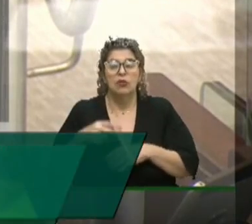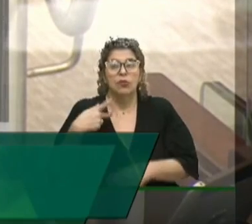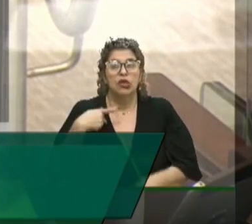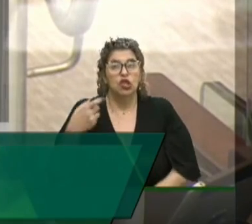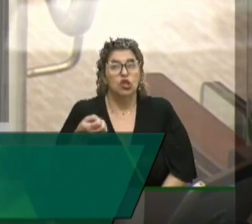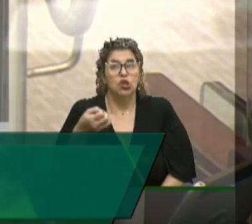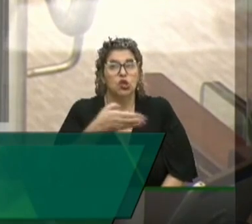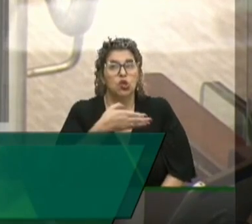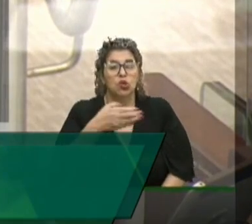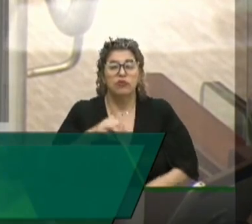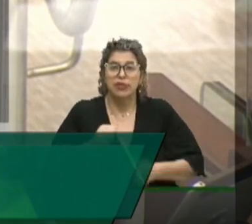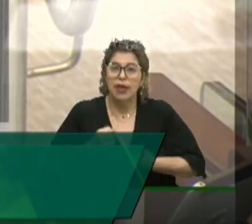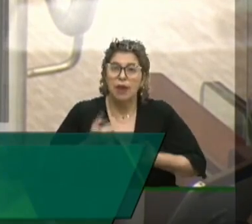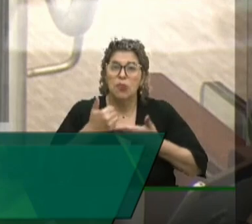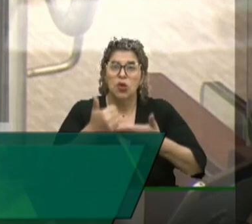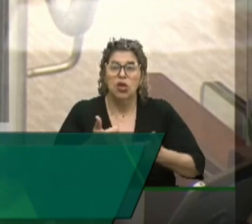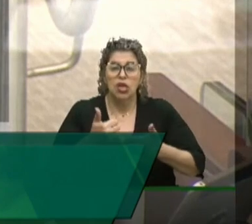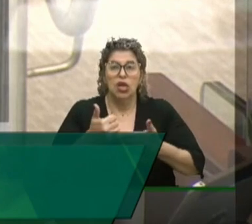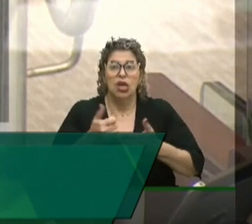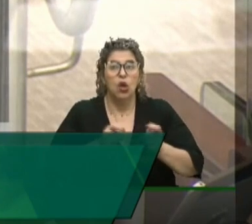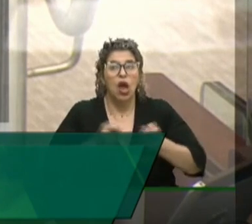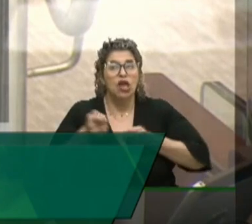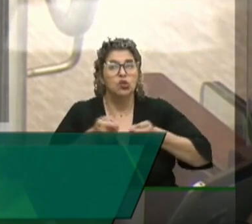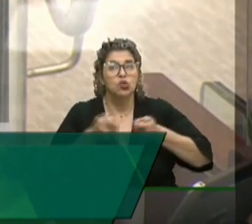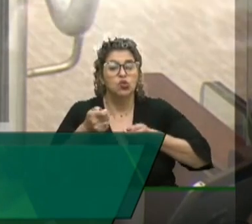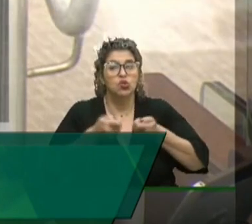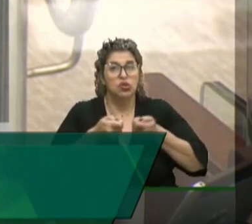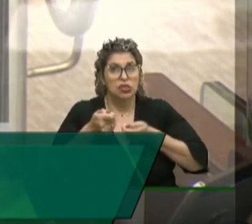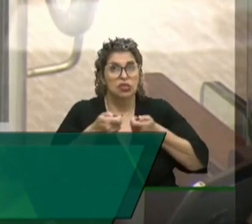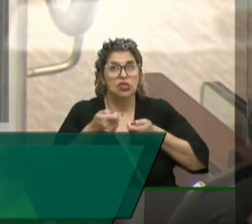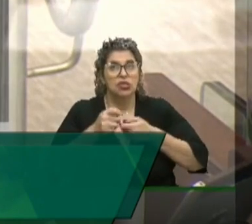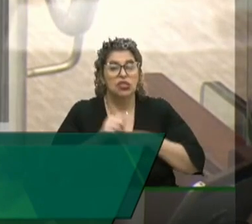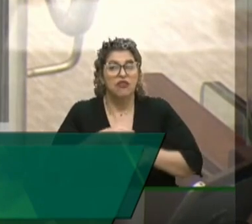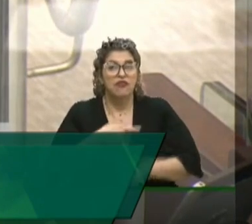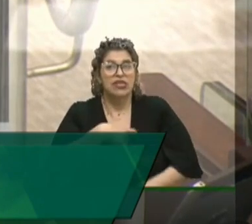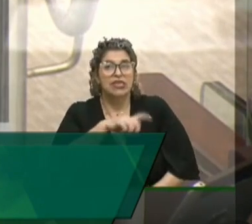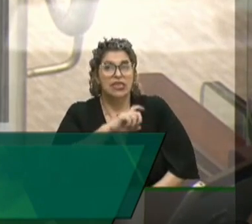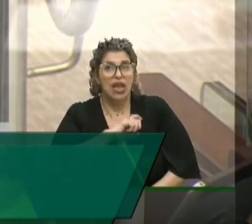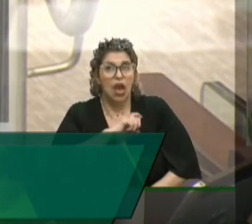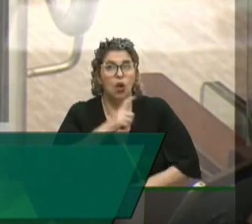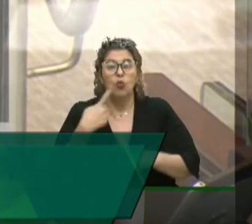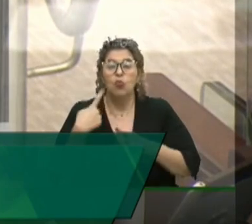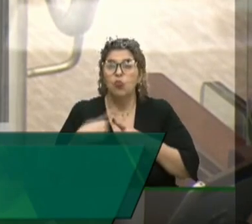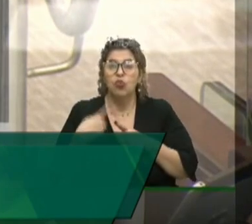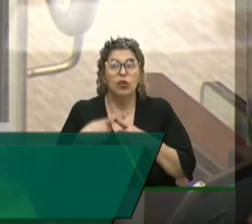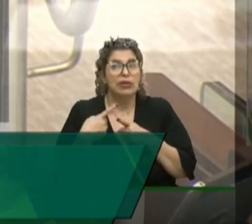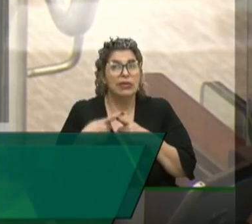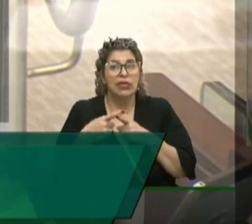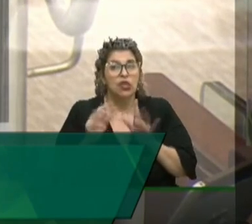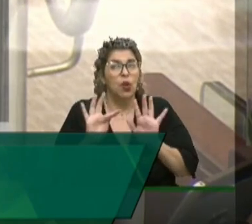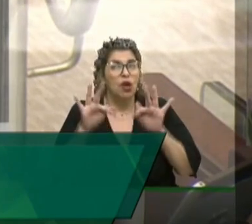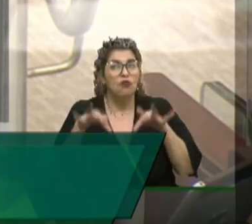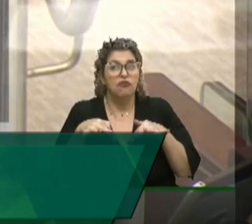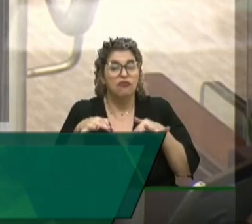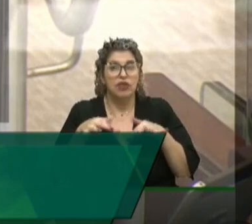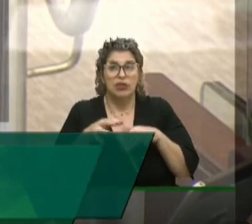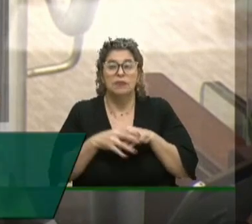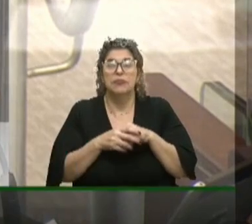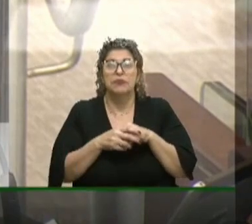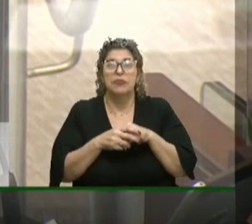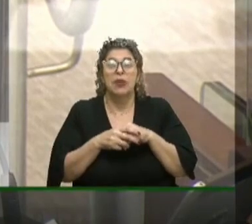tem defendido o ajuste fiscal porque nós acreditamos que isso não é um fim em si mesmo